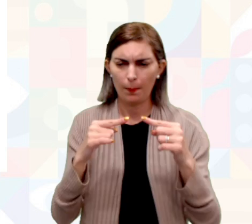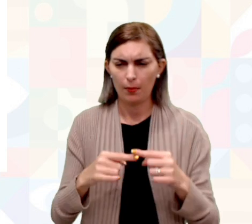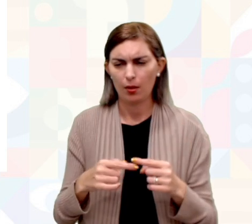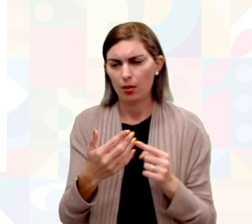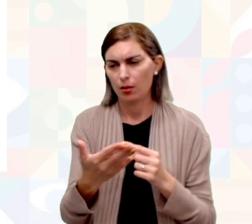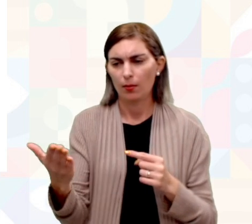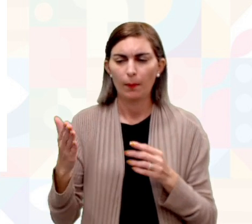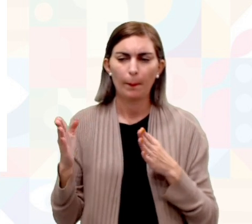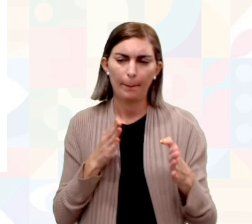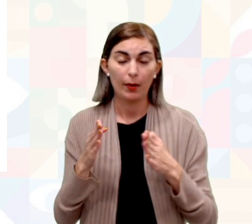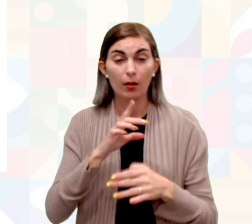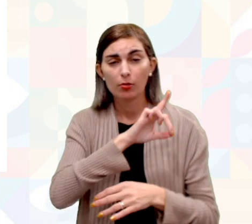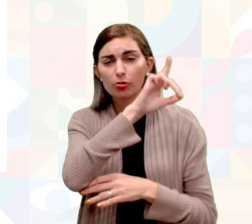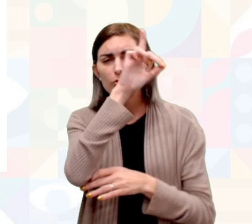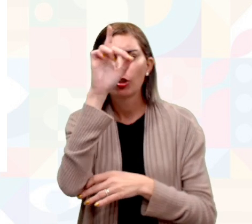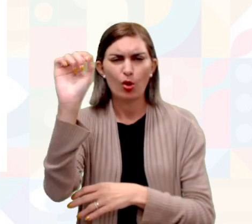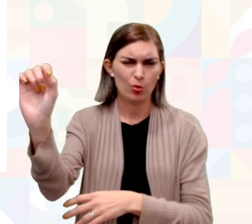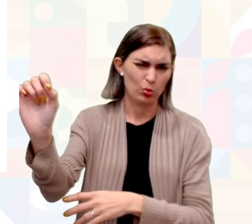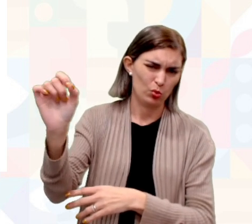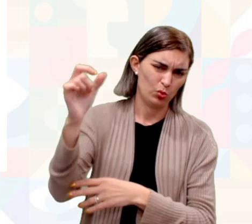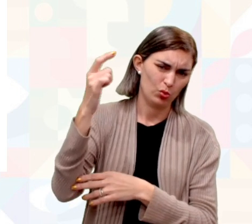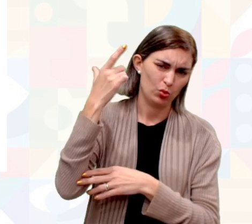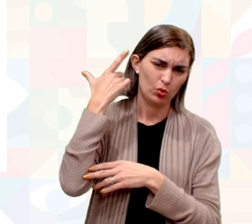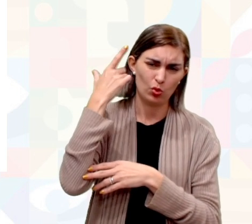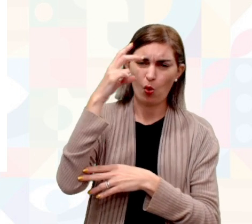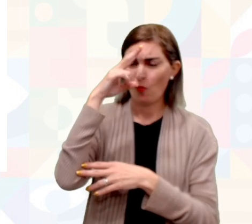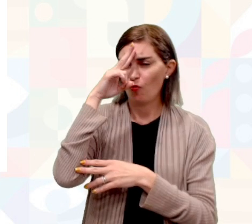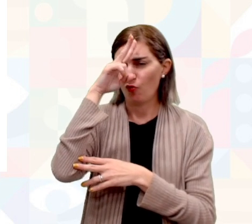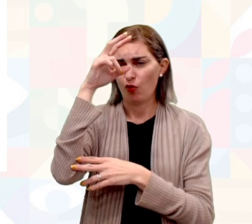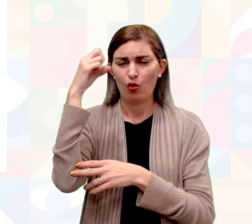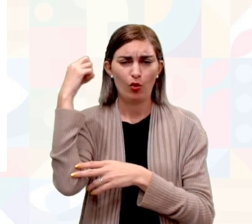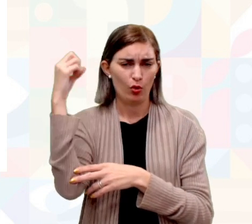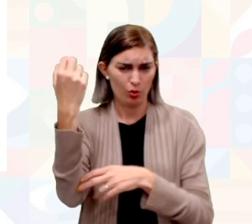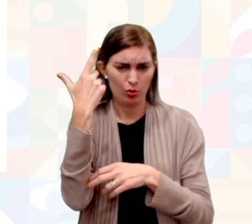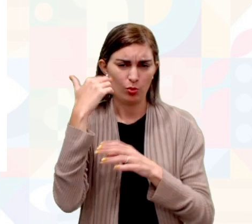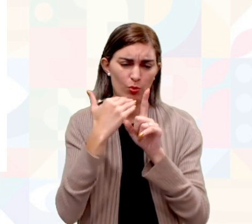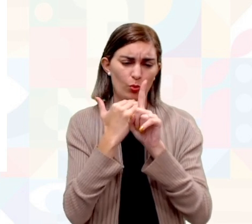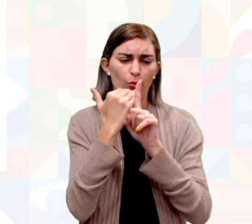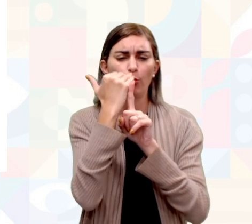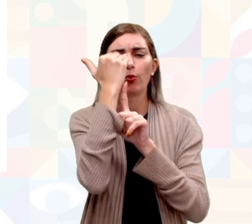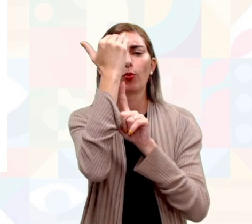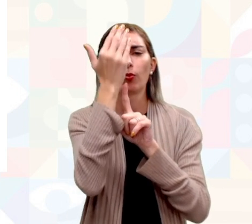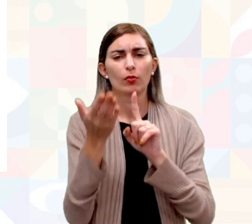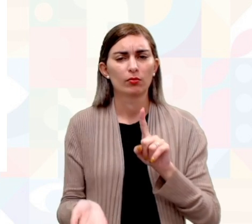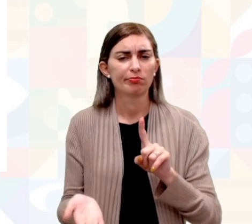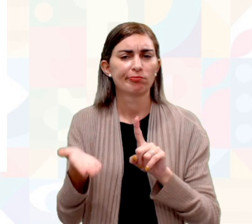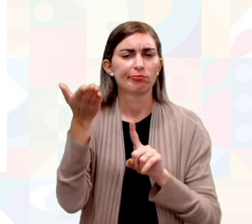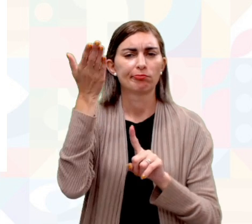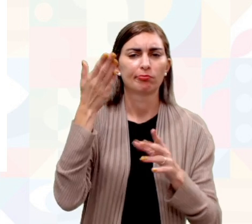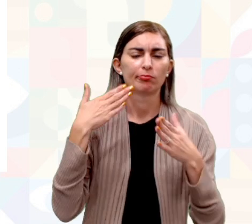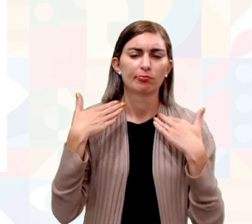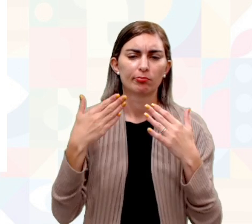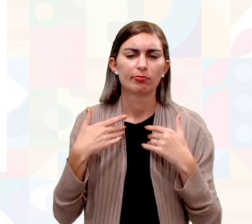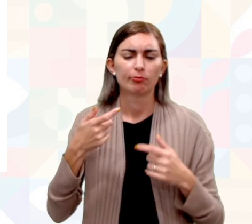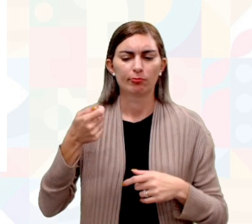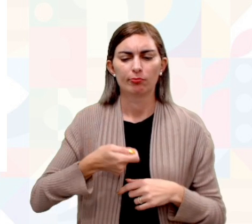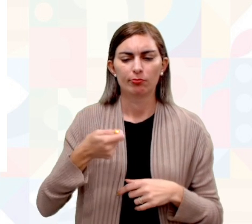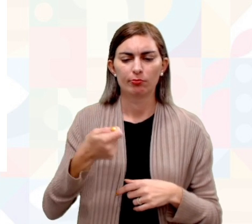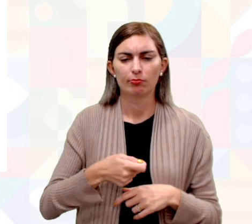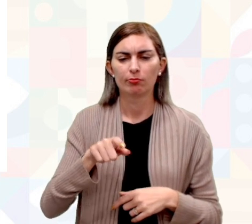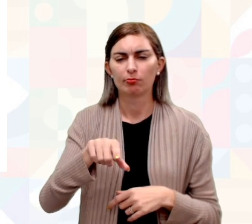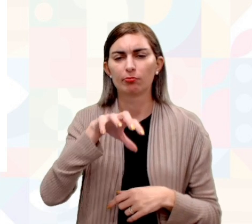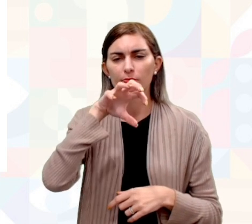num período do dia onde o sol, né, está mais intenso, né, temperatura mais elevada, né, vai exigir que o trabalhador